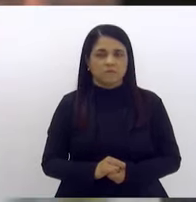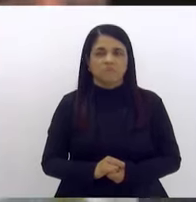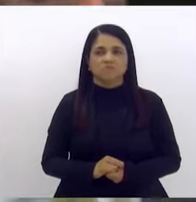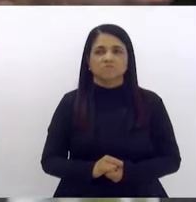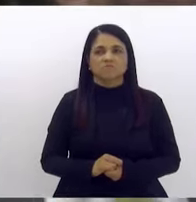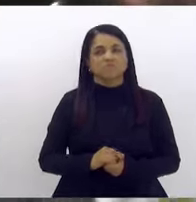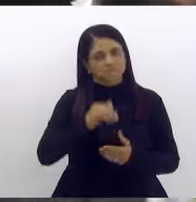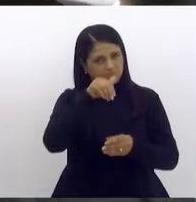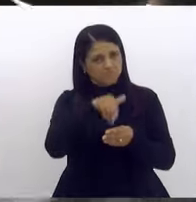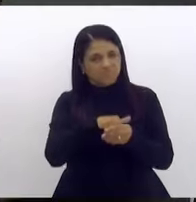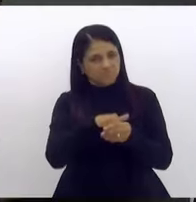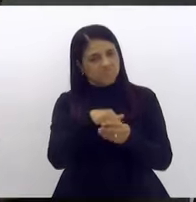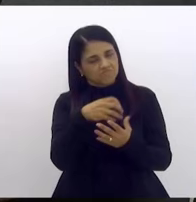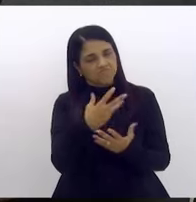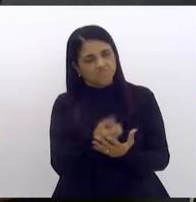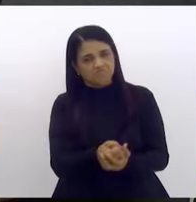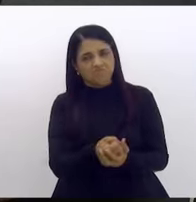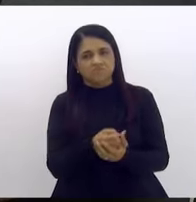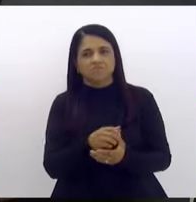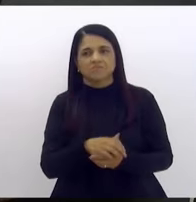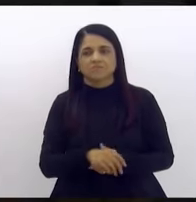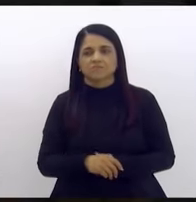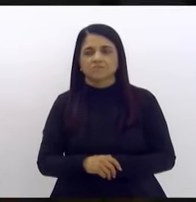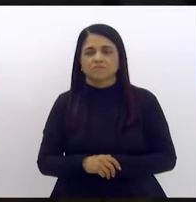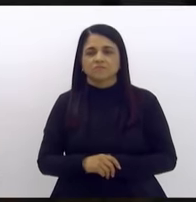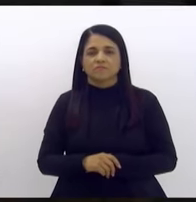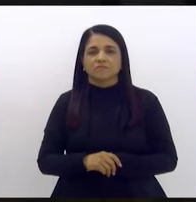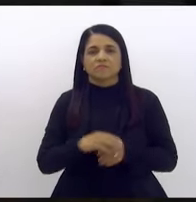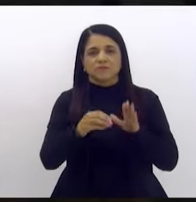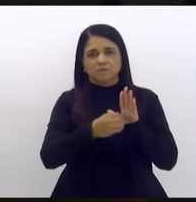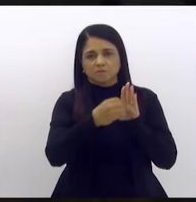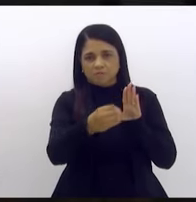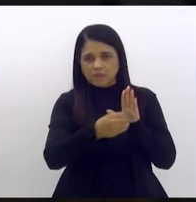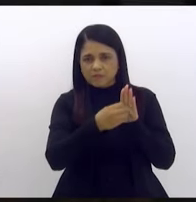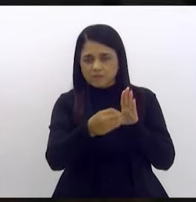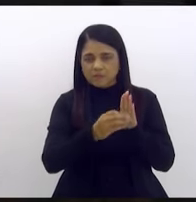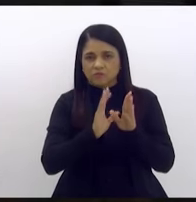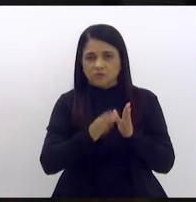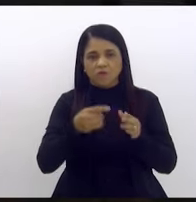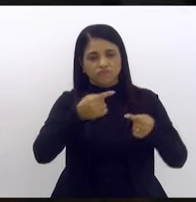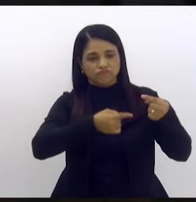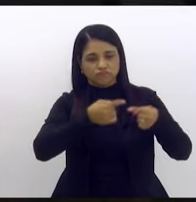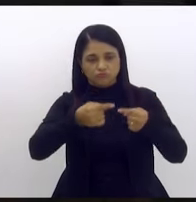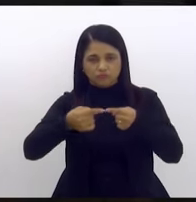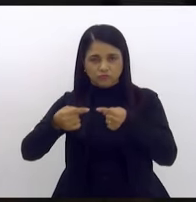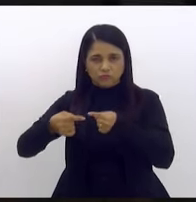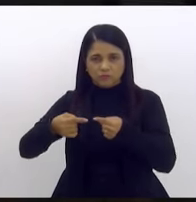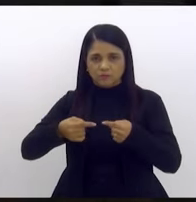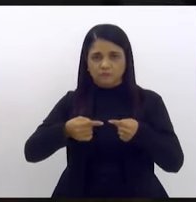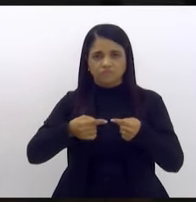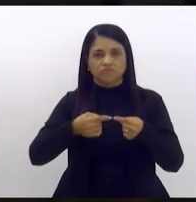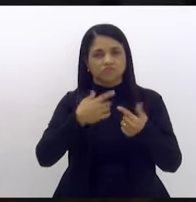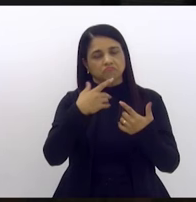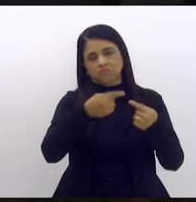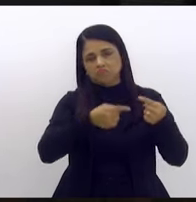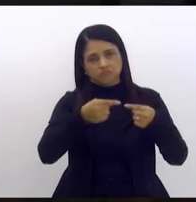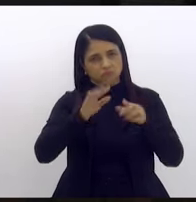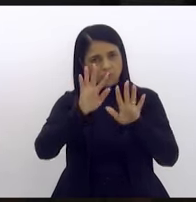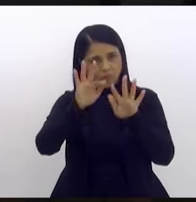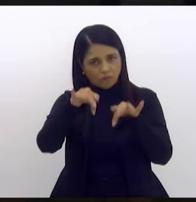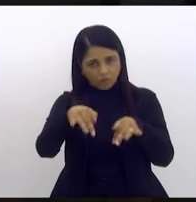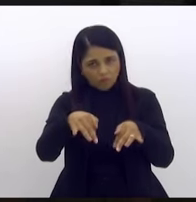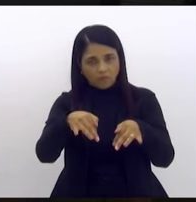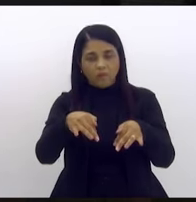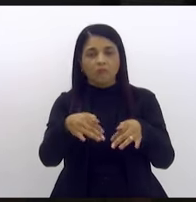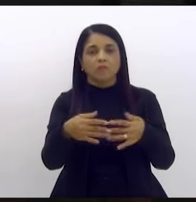Favorável, presidente. Com os pareceres emitidos, em discussão. Não havendo quem queira discutir, encerrada